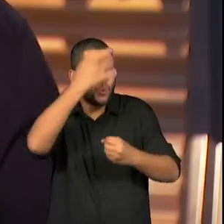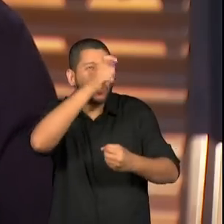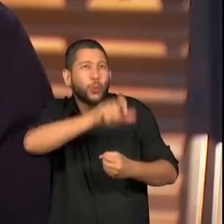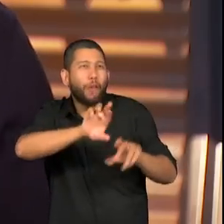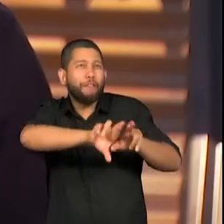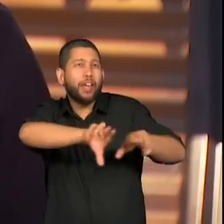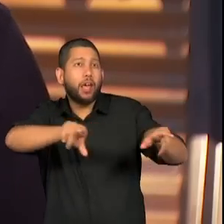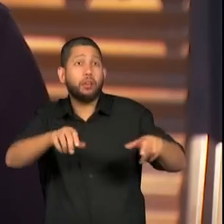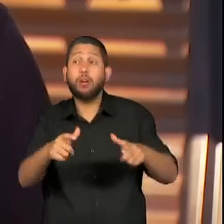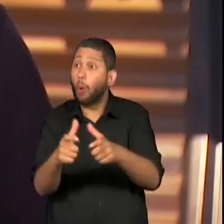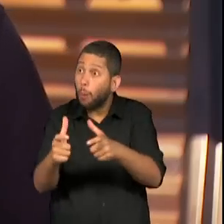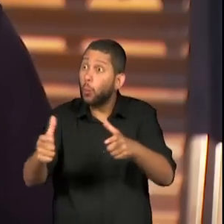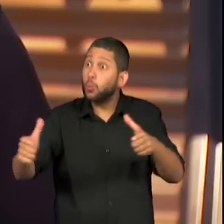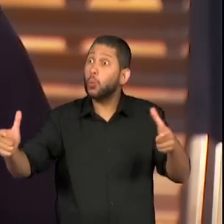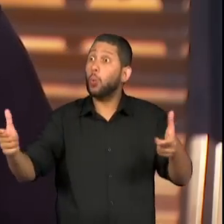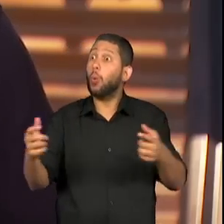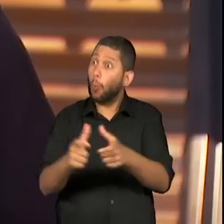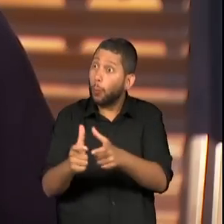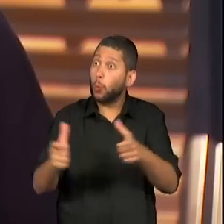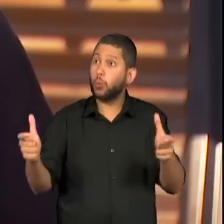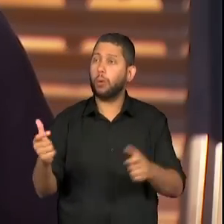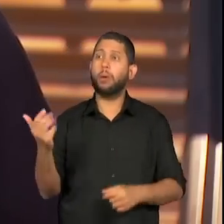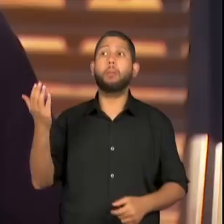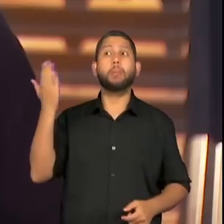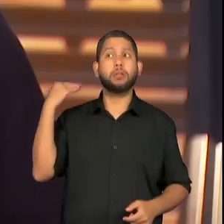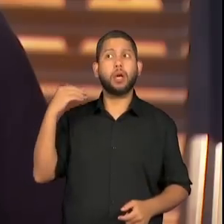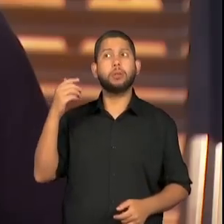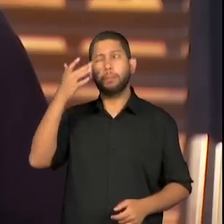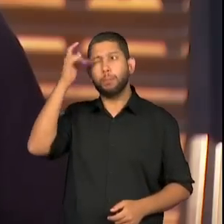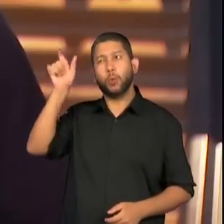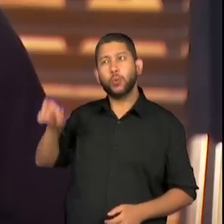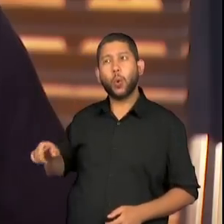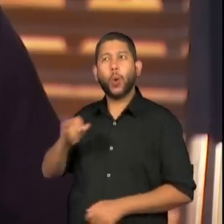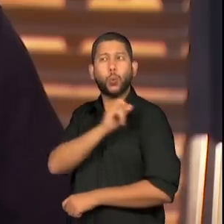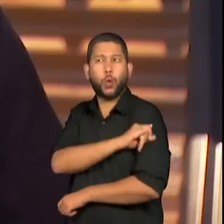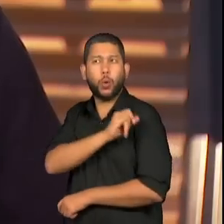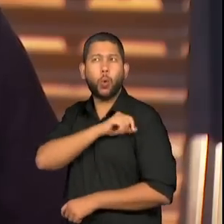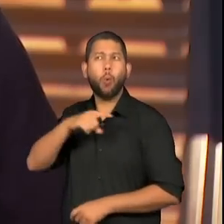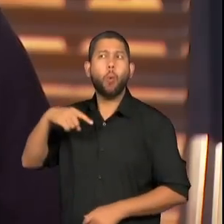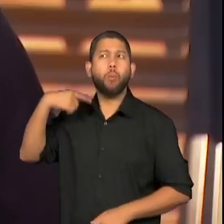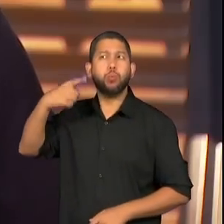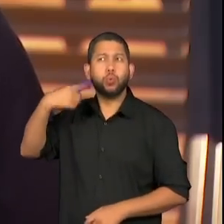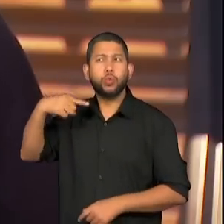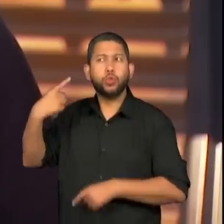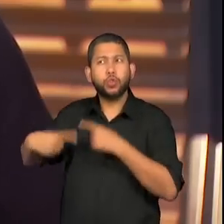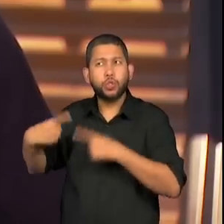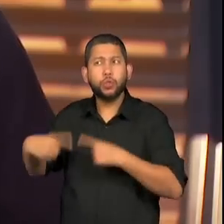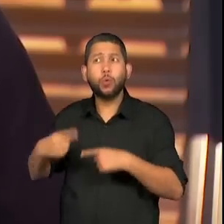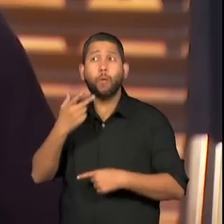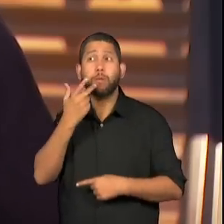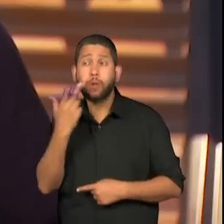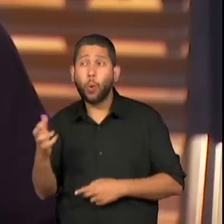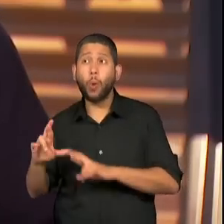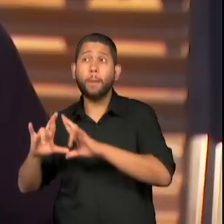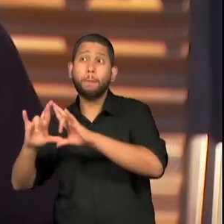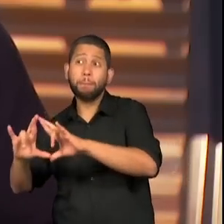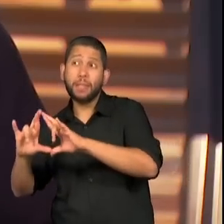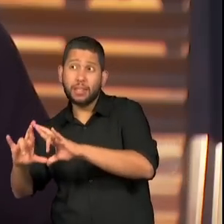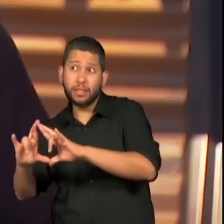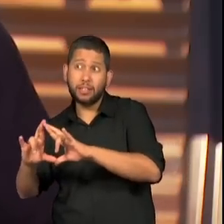cresceu. Teve um tempo que alguns políticos no Rio de Janeiro chegaram a comparar a milícia com o tráfico, dizendo que era um mal